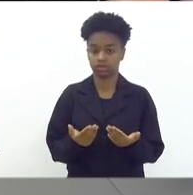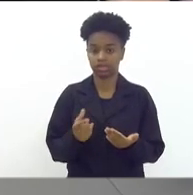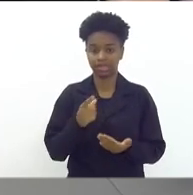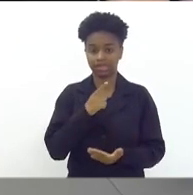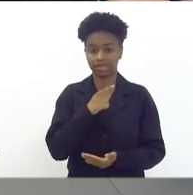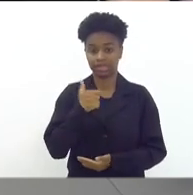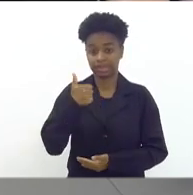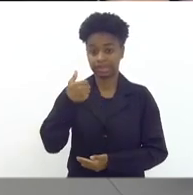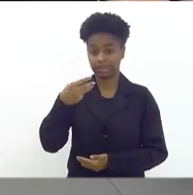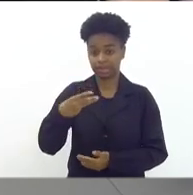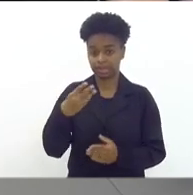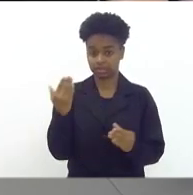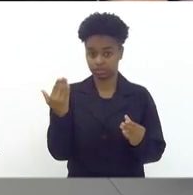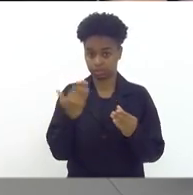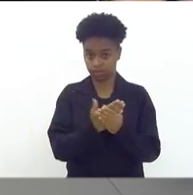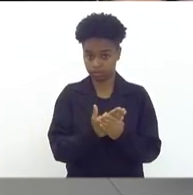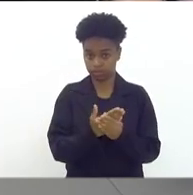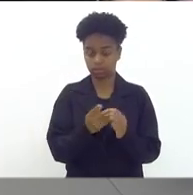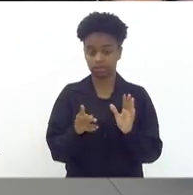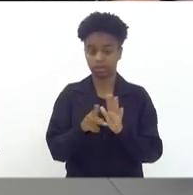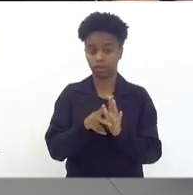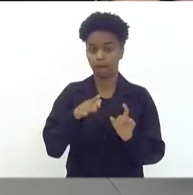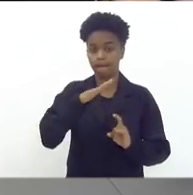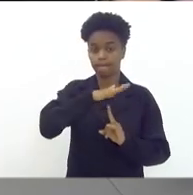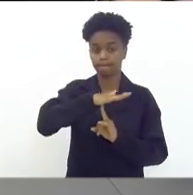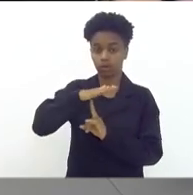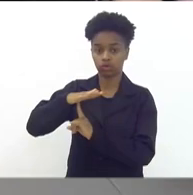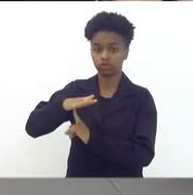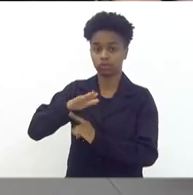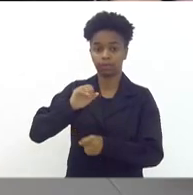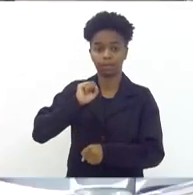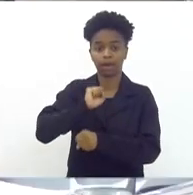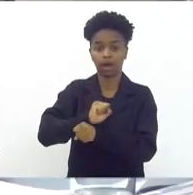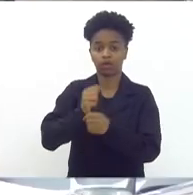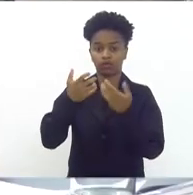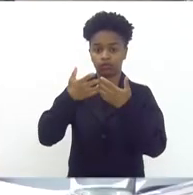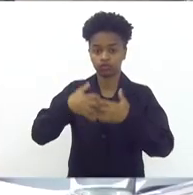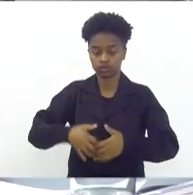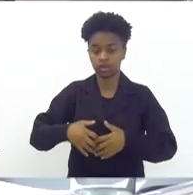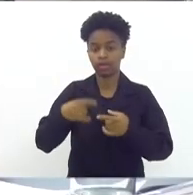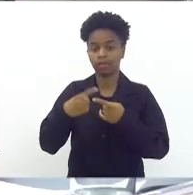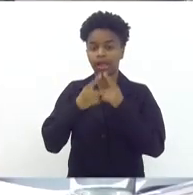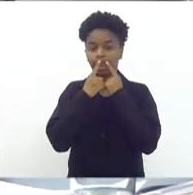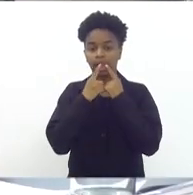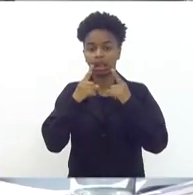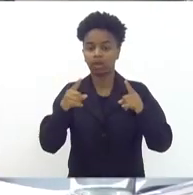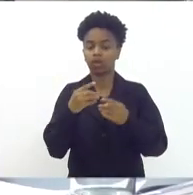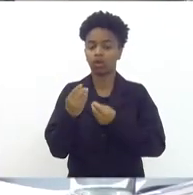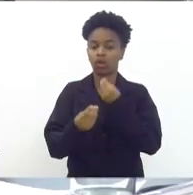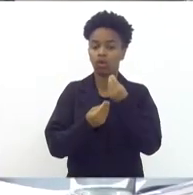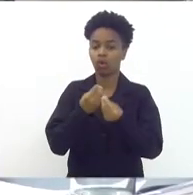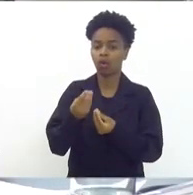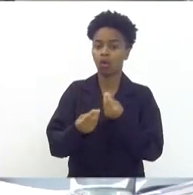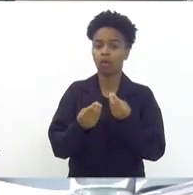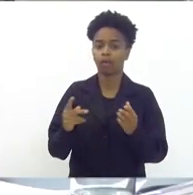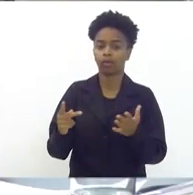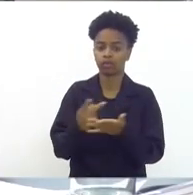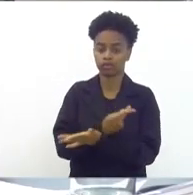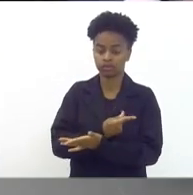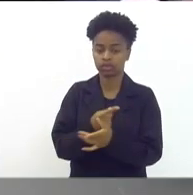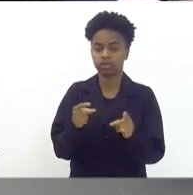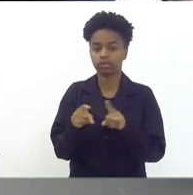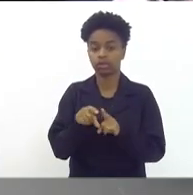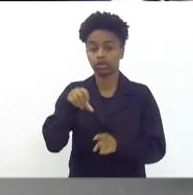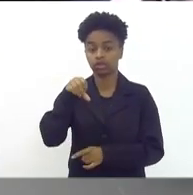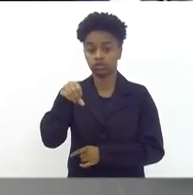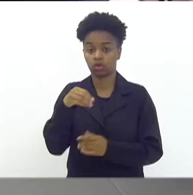13 processos de postos com serviço interrompido que questionam a forma como essa interrupção se deu e